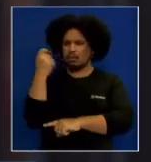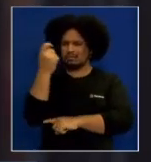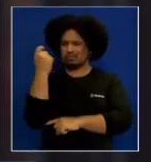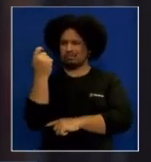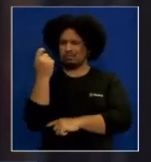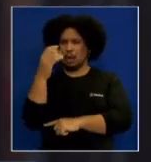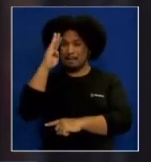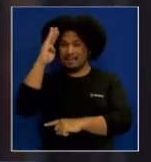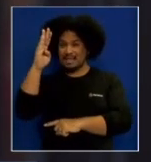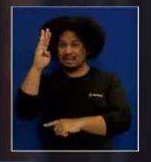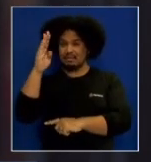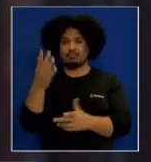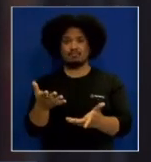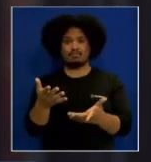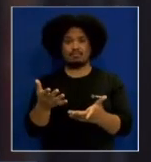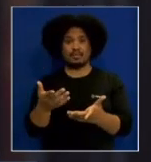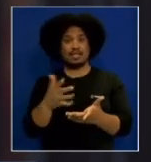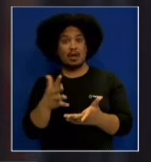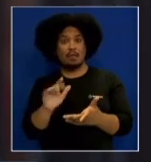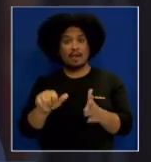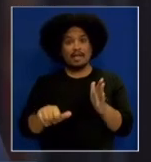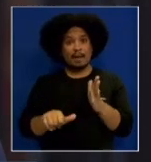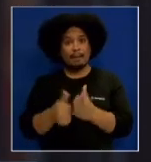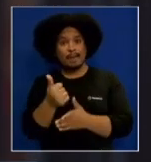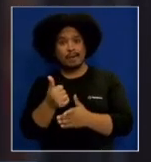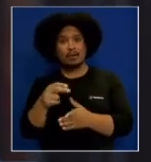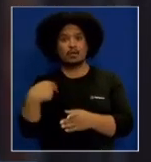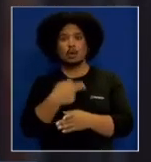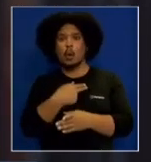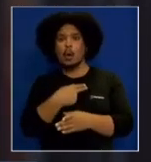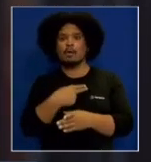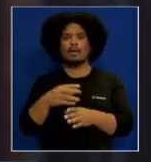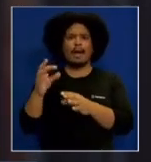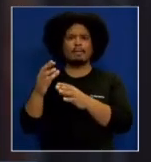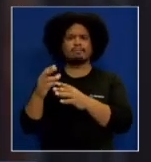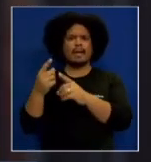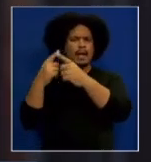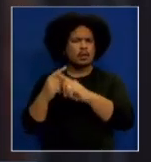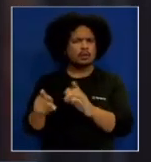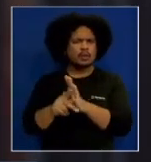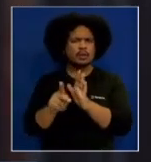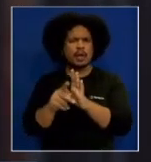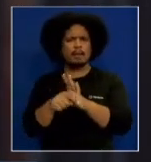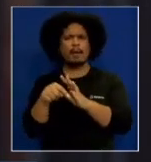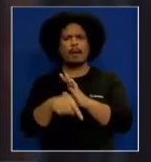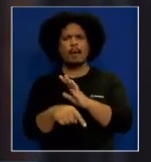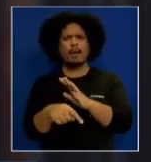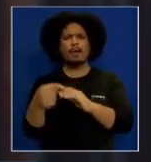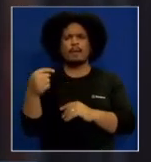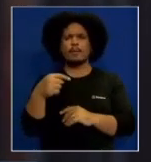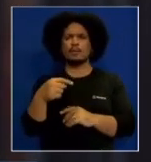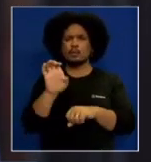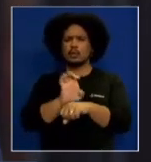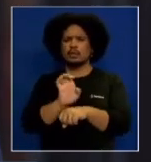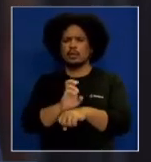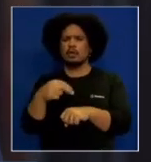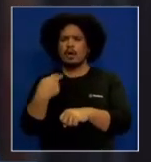Sul não terá aí a chance de melhorar a nossa logística do Estado como como um todo vamos